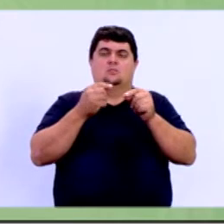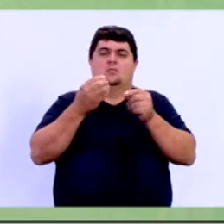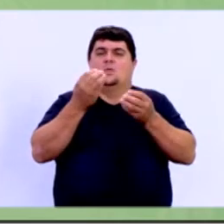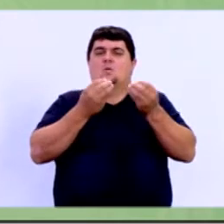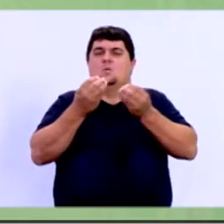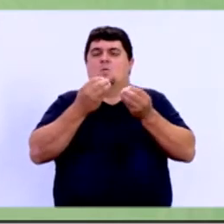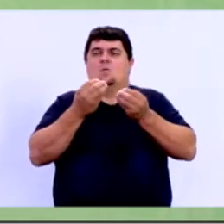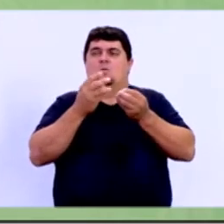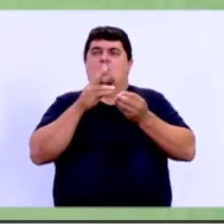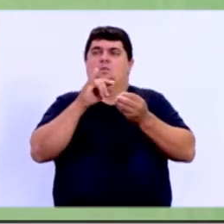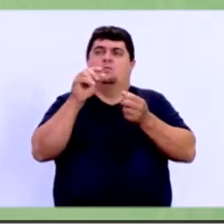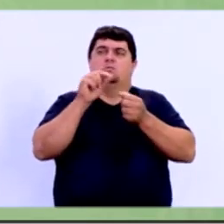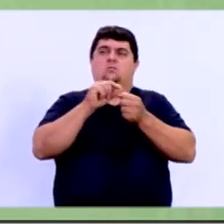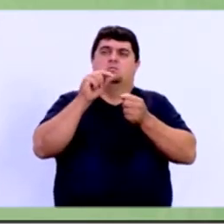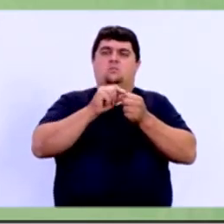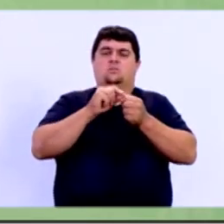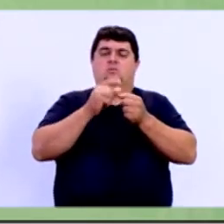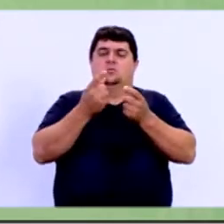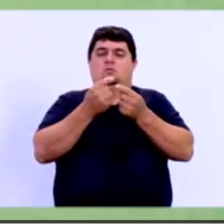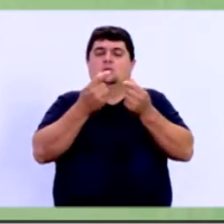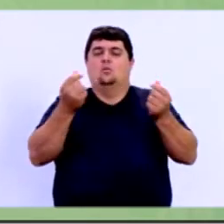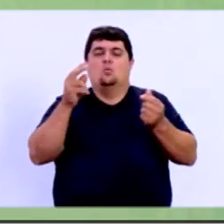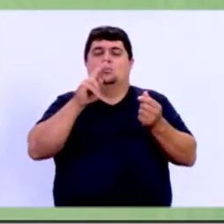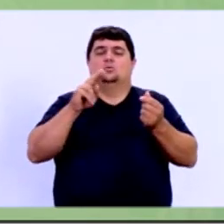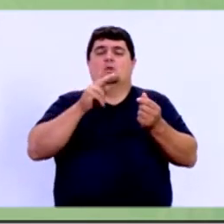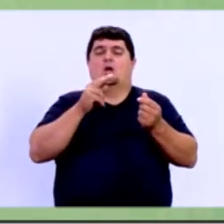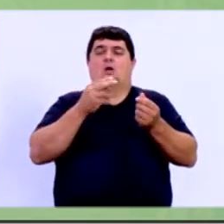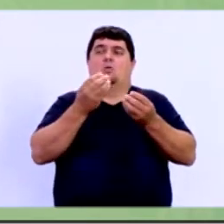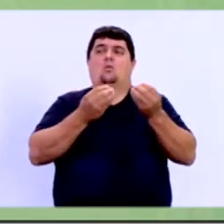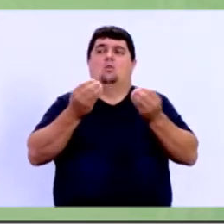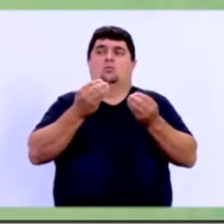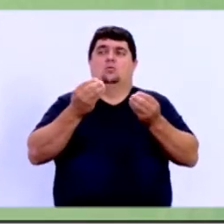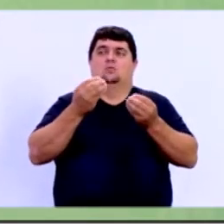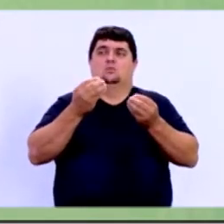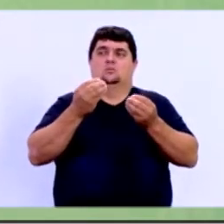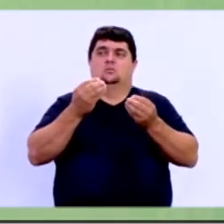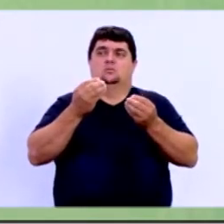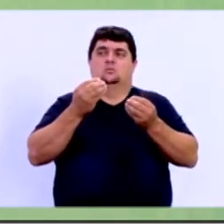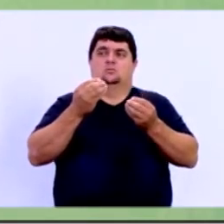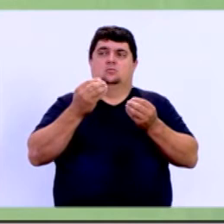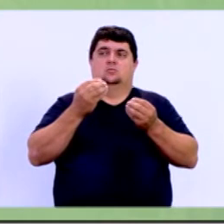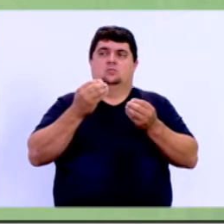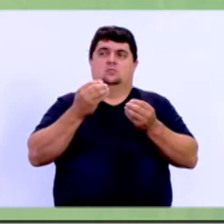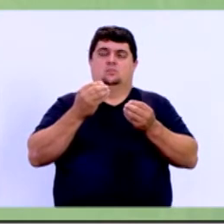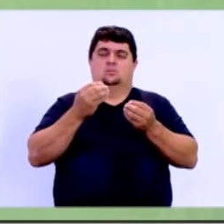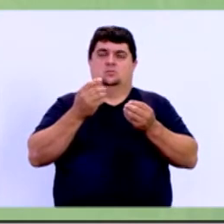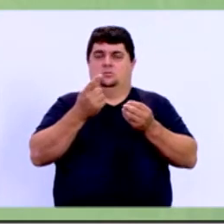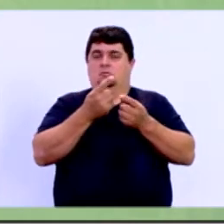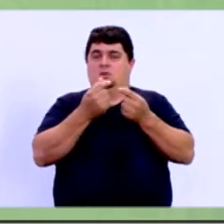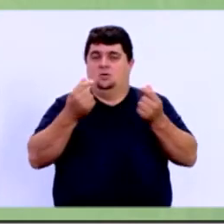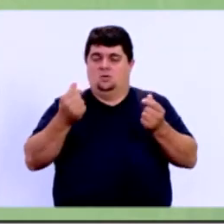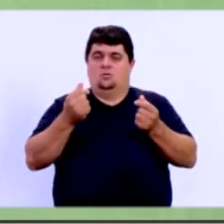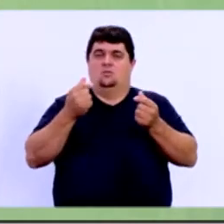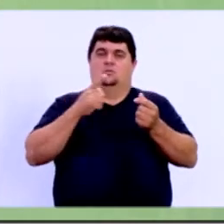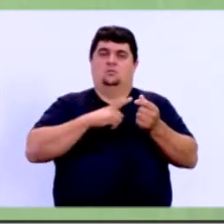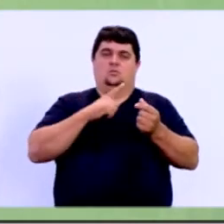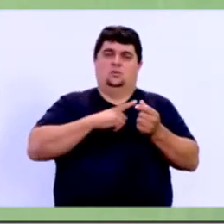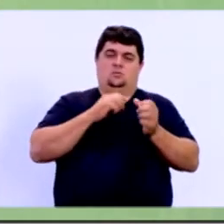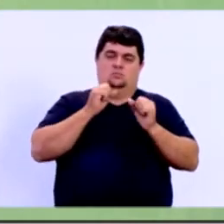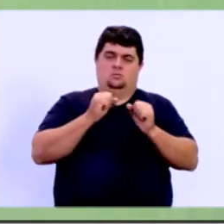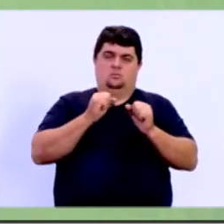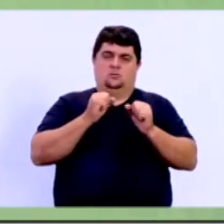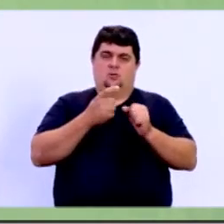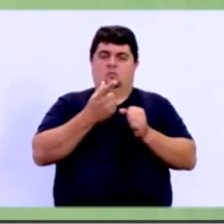a mobilização dos seus recursos. Eu falei para vocês que esses recursos eles podem ser